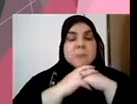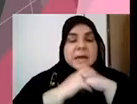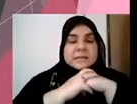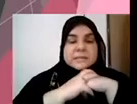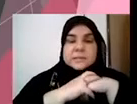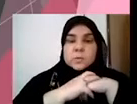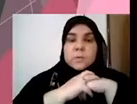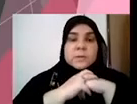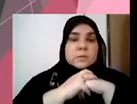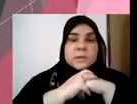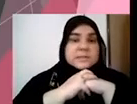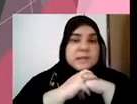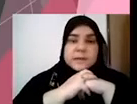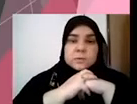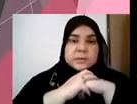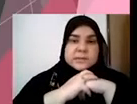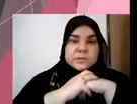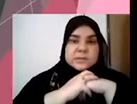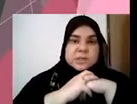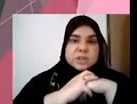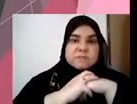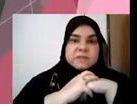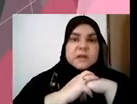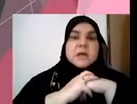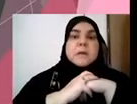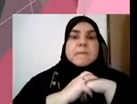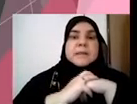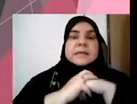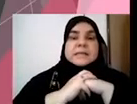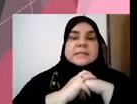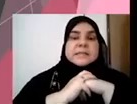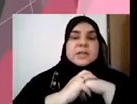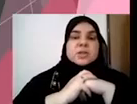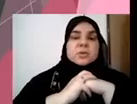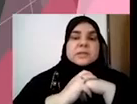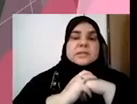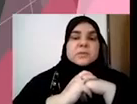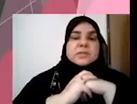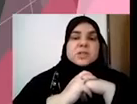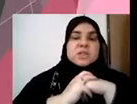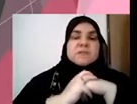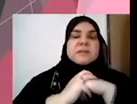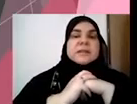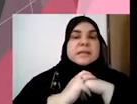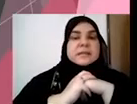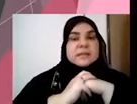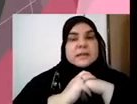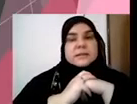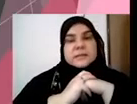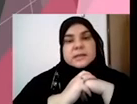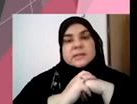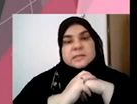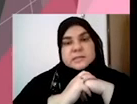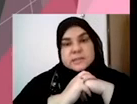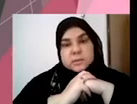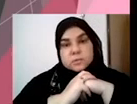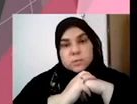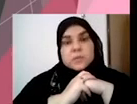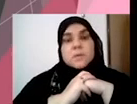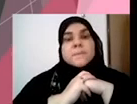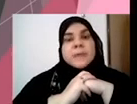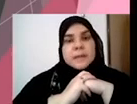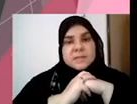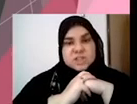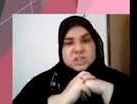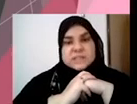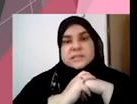10, mas esse número não está em notação científica. Para que ele esteja em notação científica, ele teria que ser um